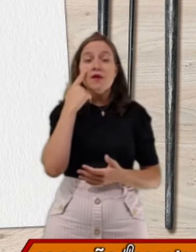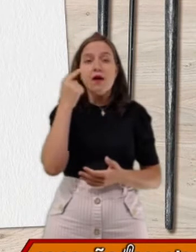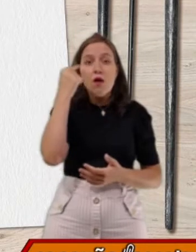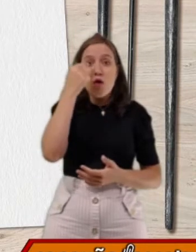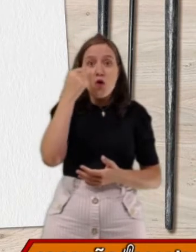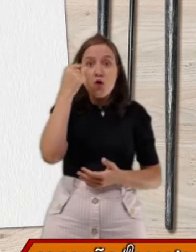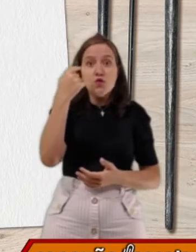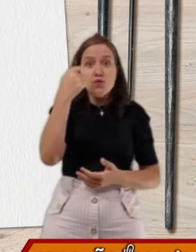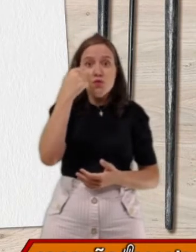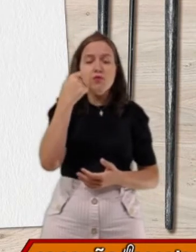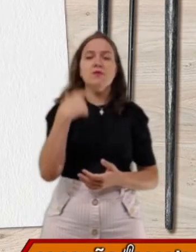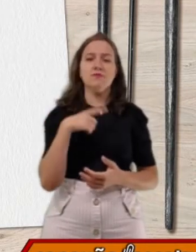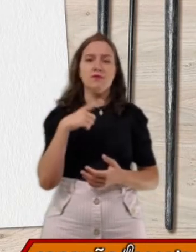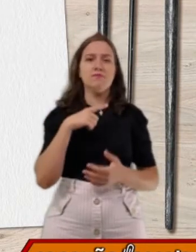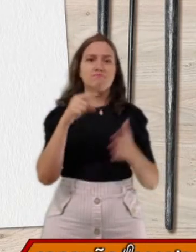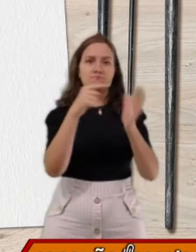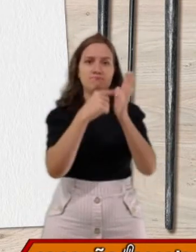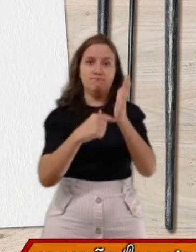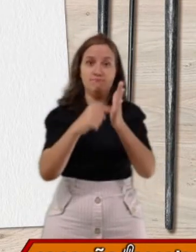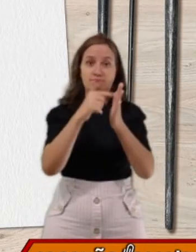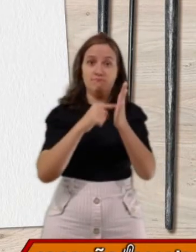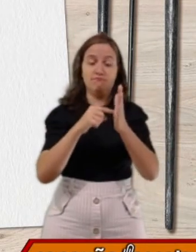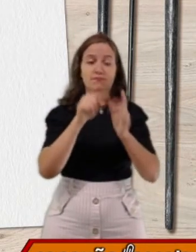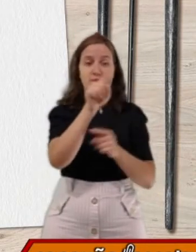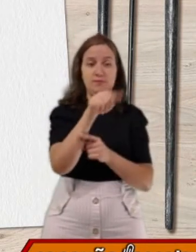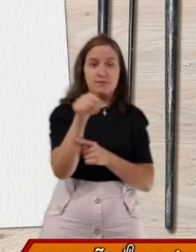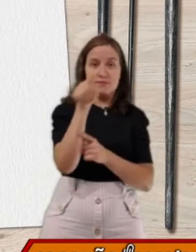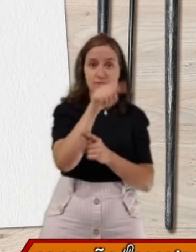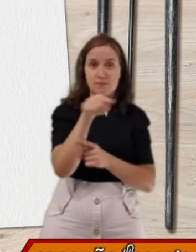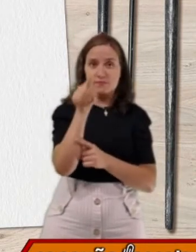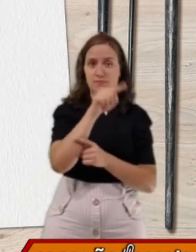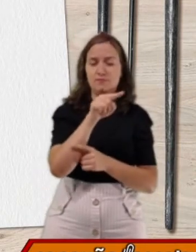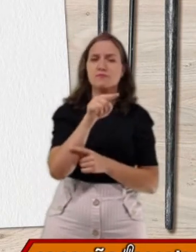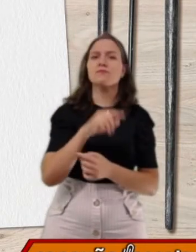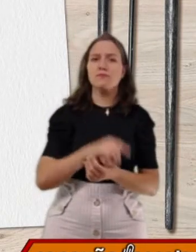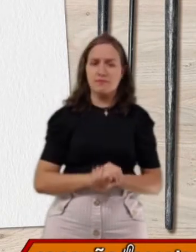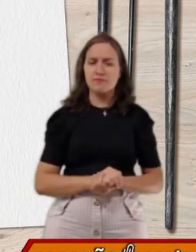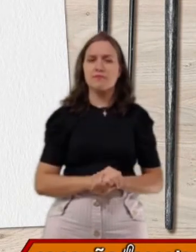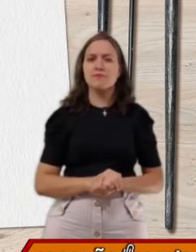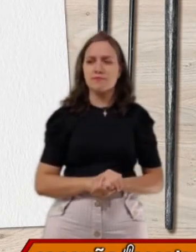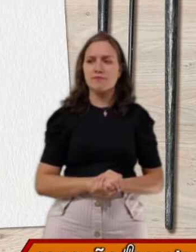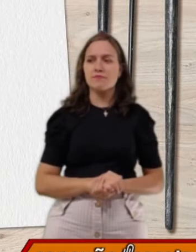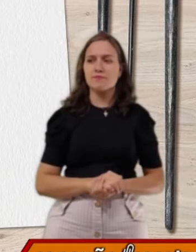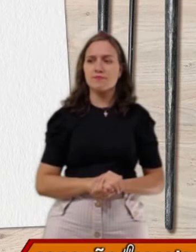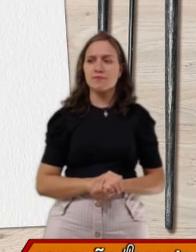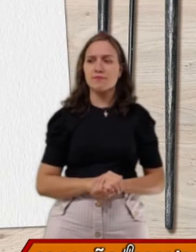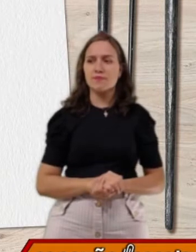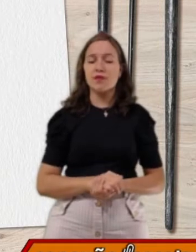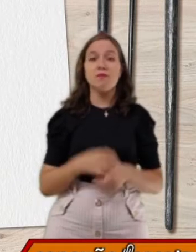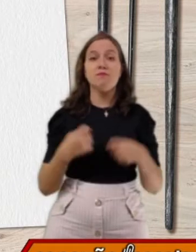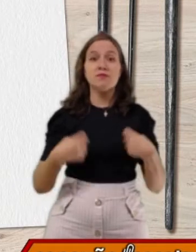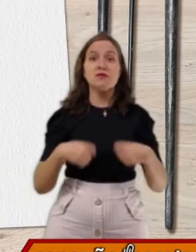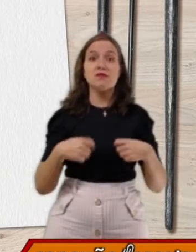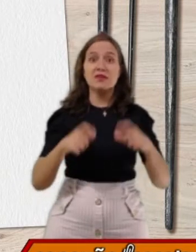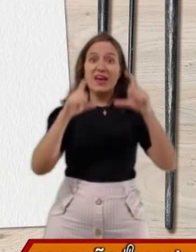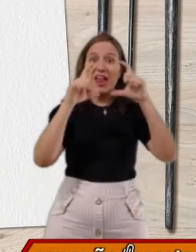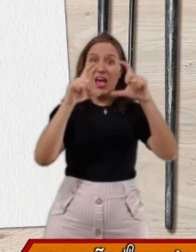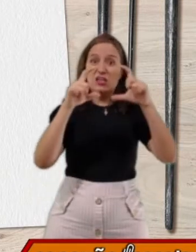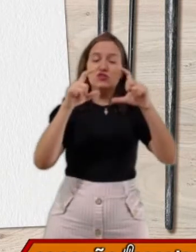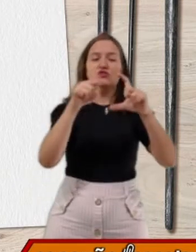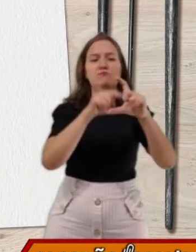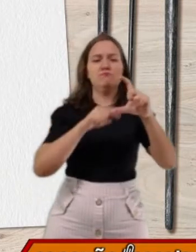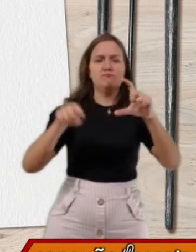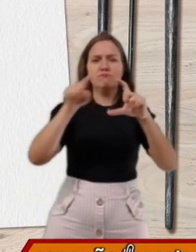pupila Oi Isa pupila bem no meio ela é grandona eu preciso que você preencha